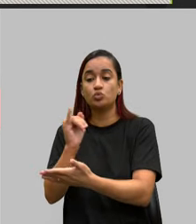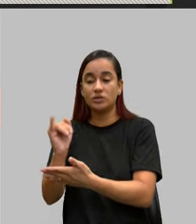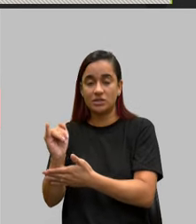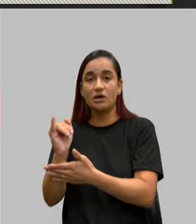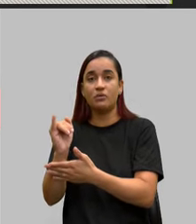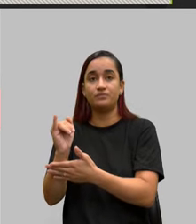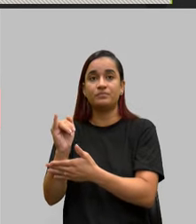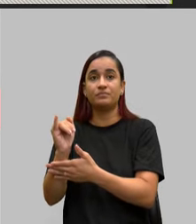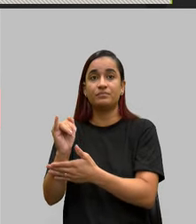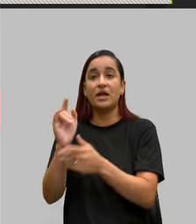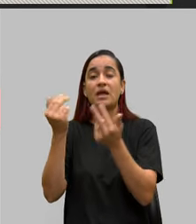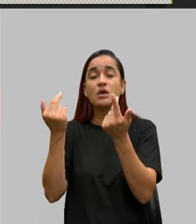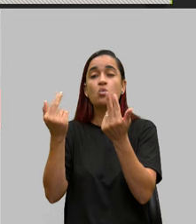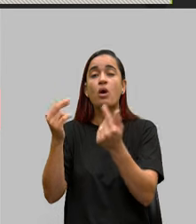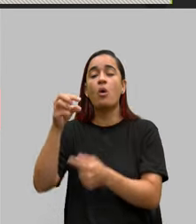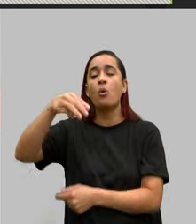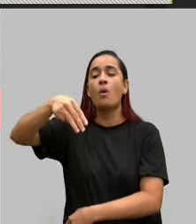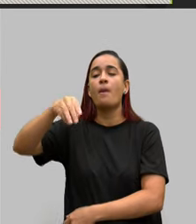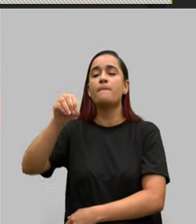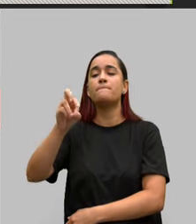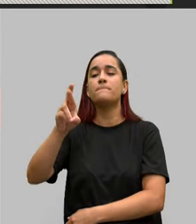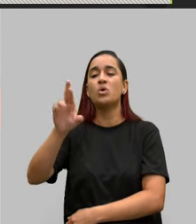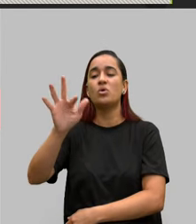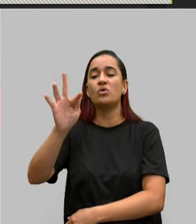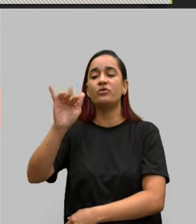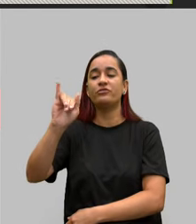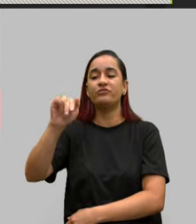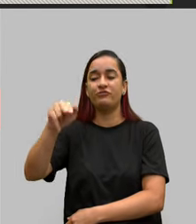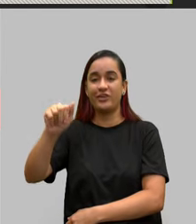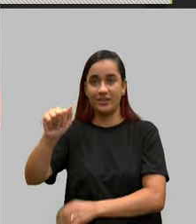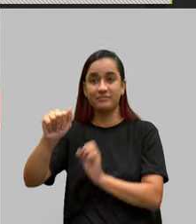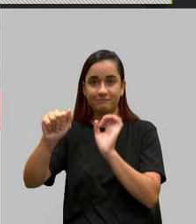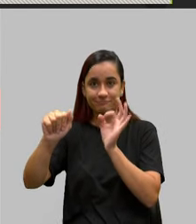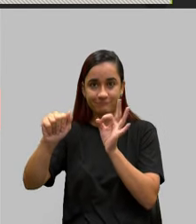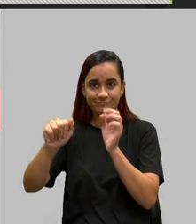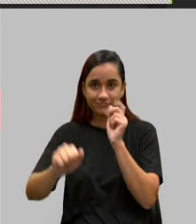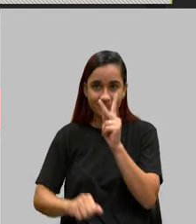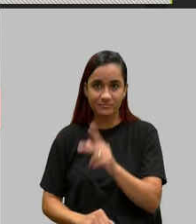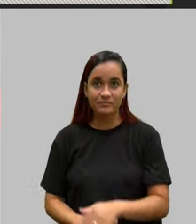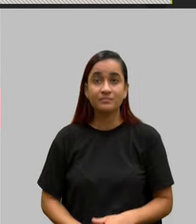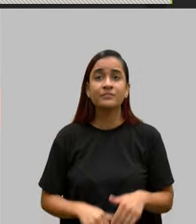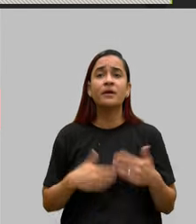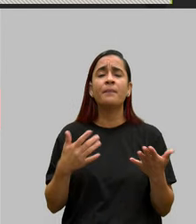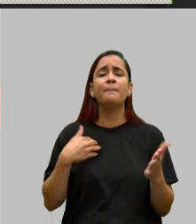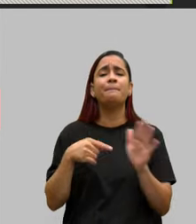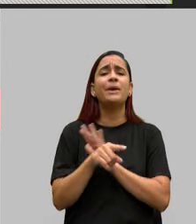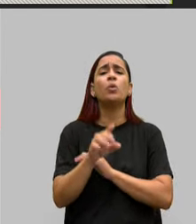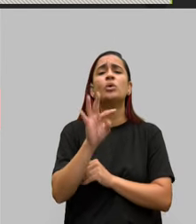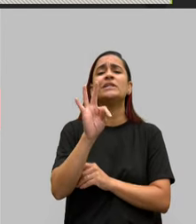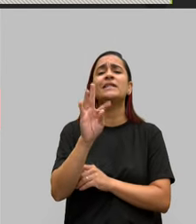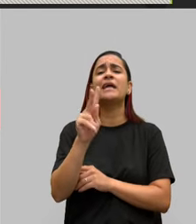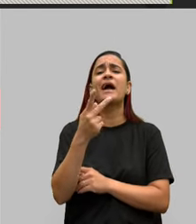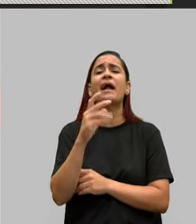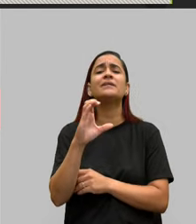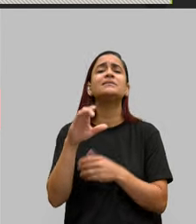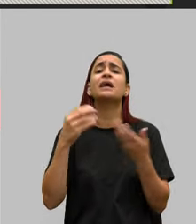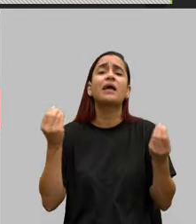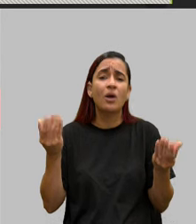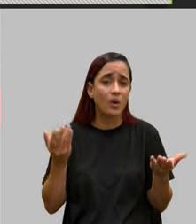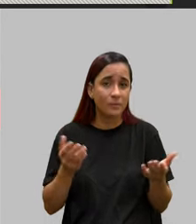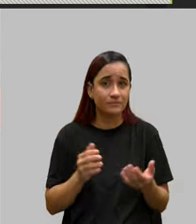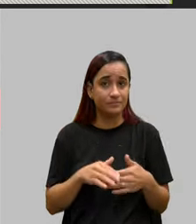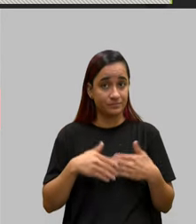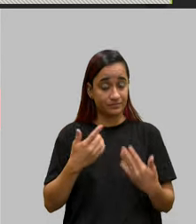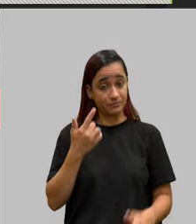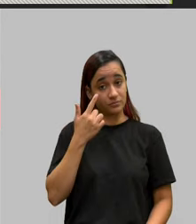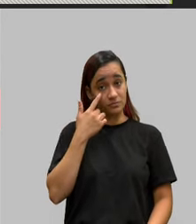você dá para morfina tá bom bom e aí e o thc olha o thc só tem um